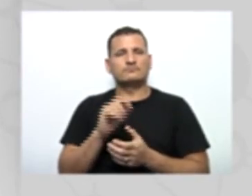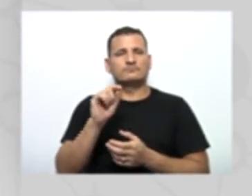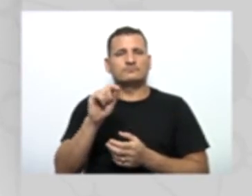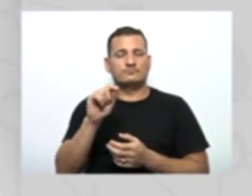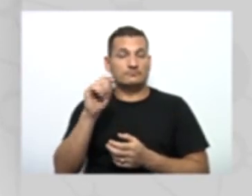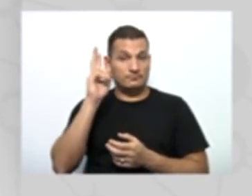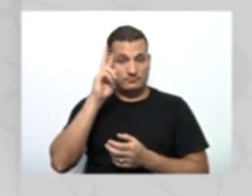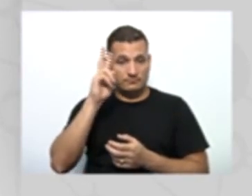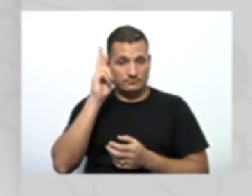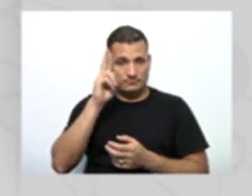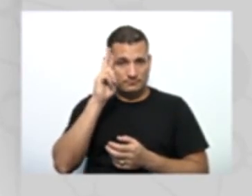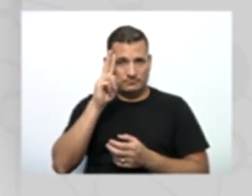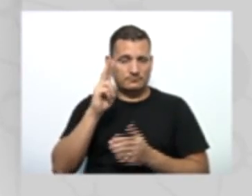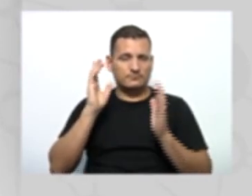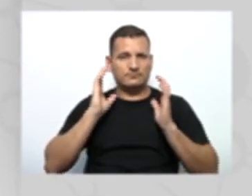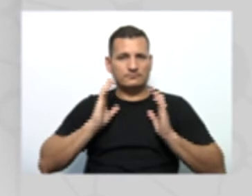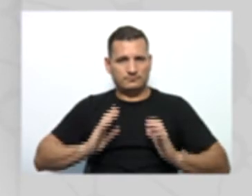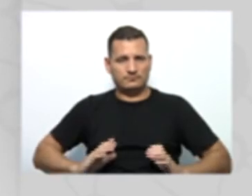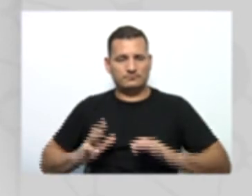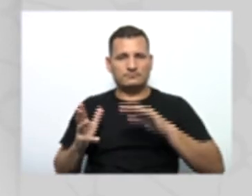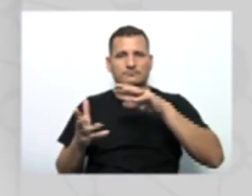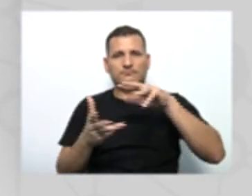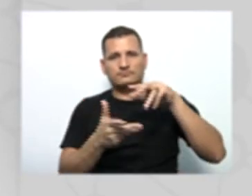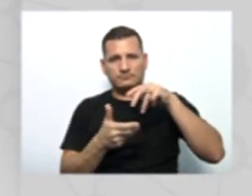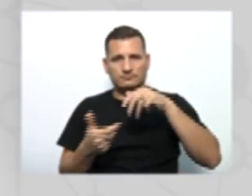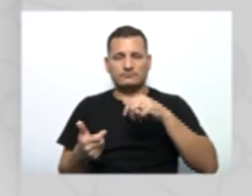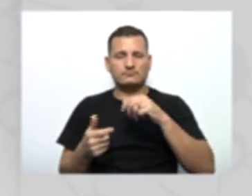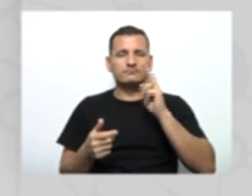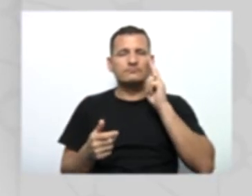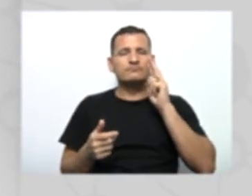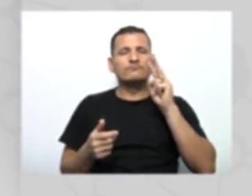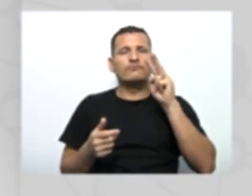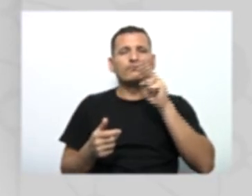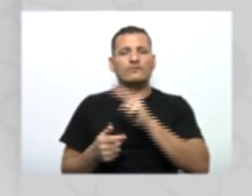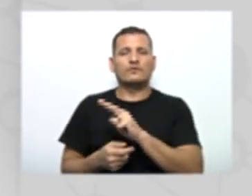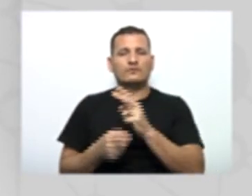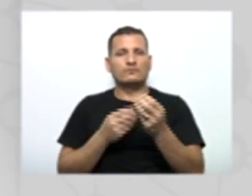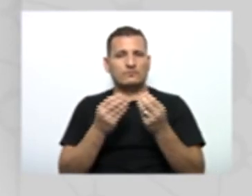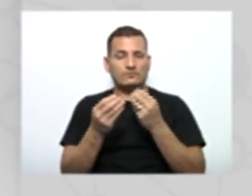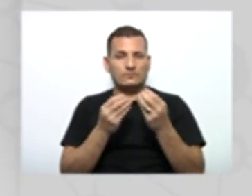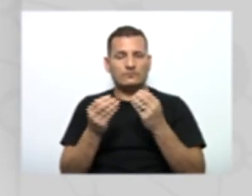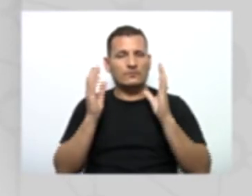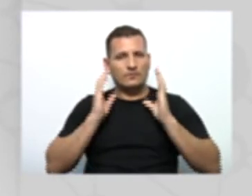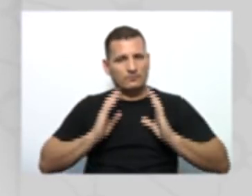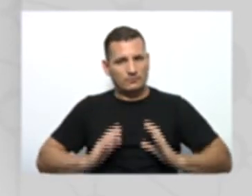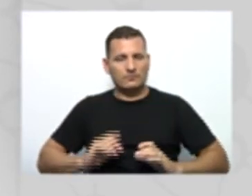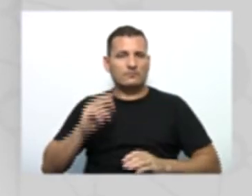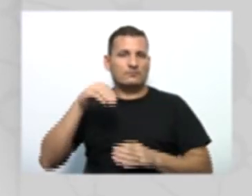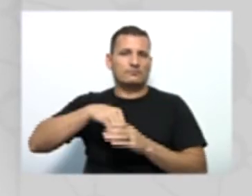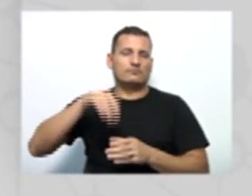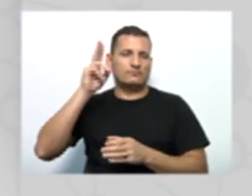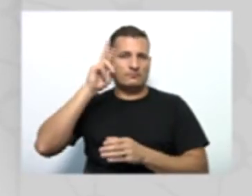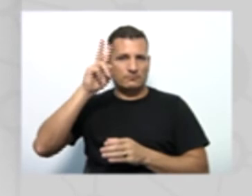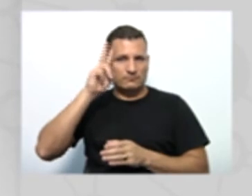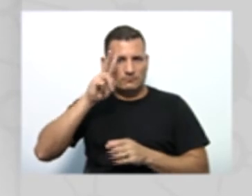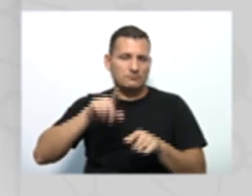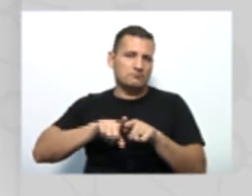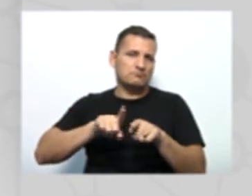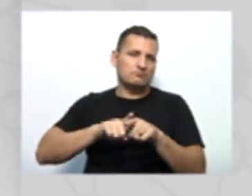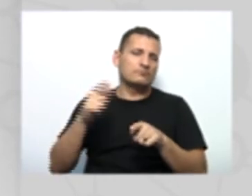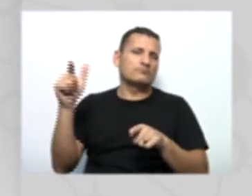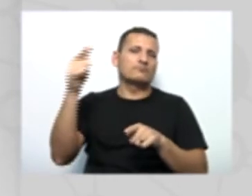exercício da cidadania no mundo. Isso é, nós vamos ver como essa questão da cidadania se aplica, tanto na história quanto em outros